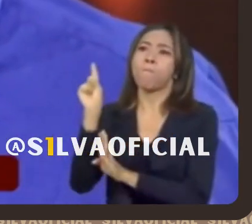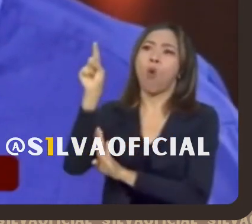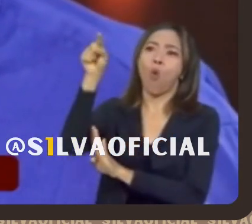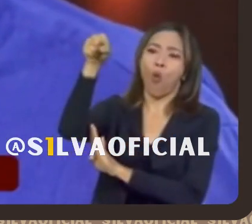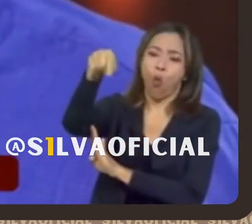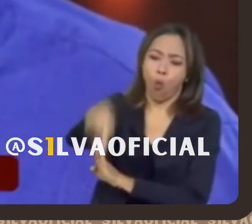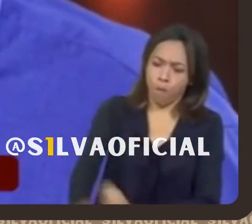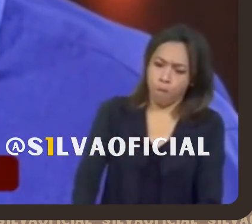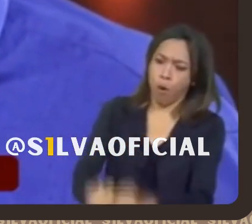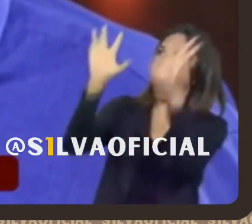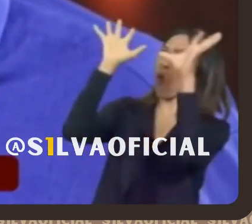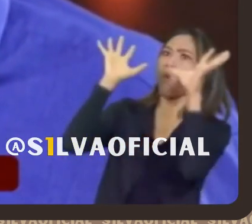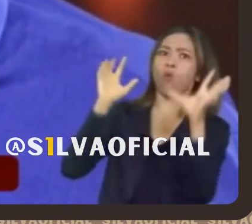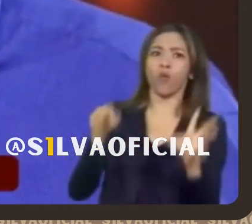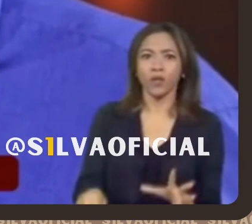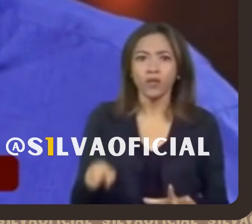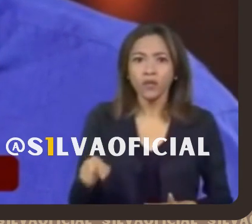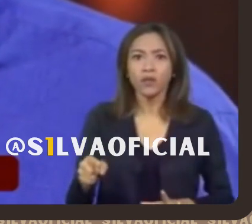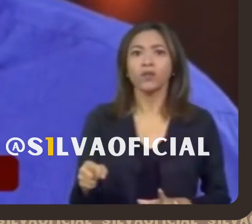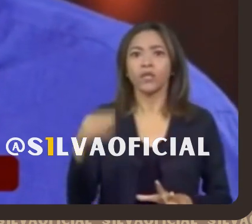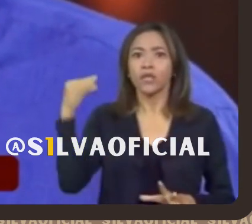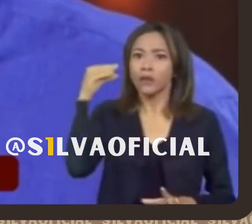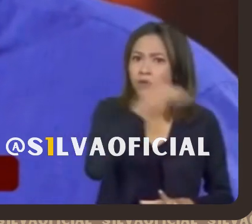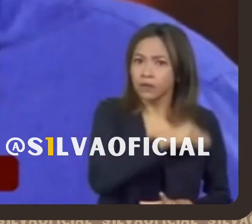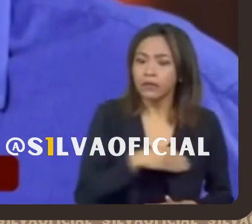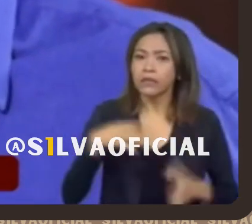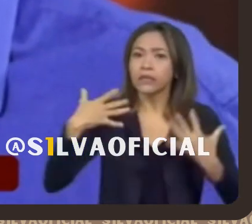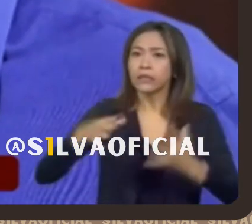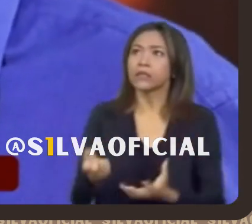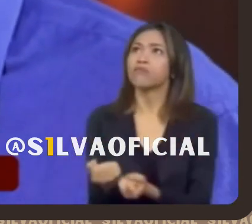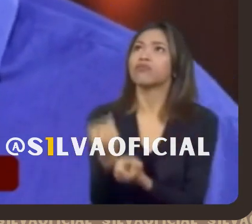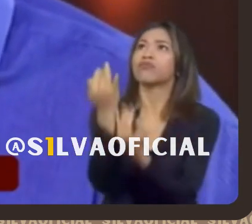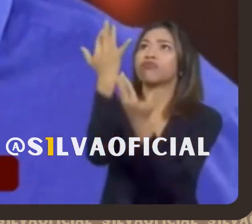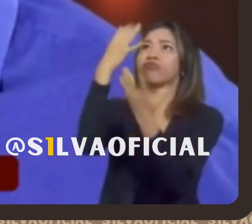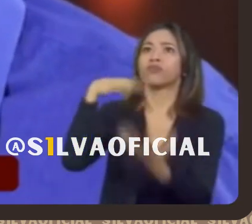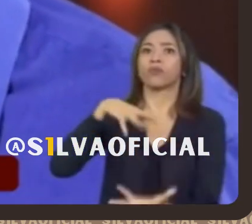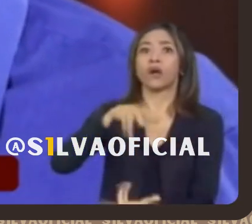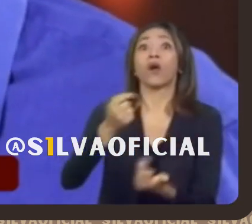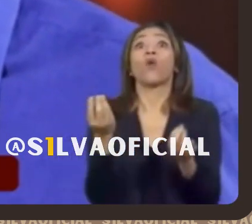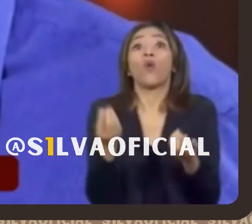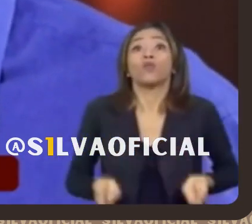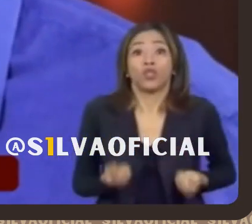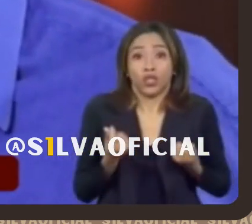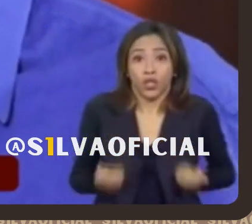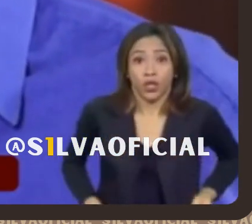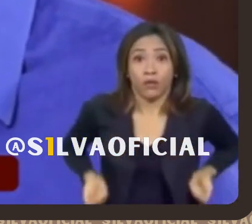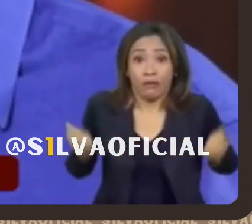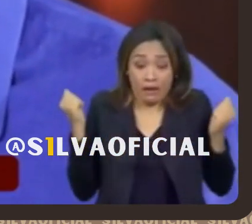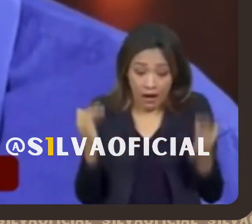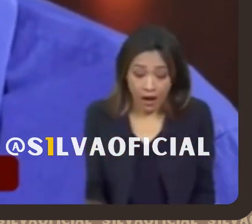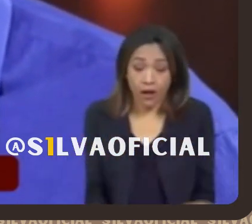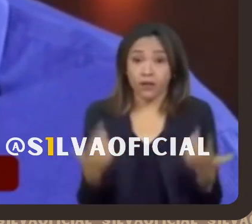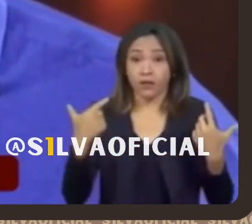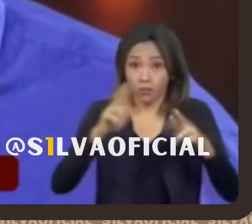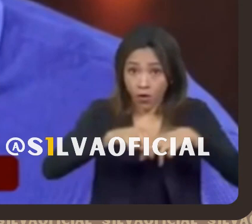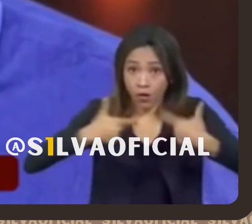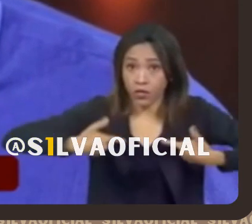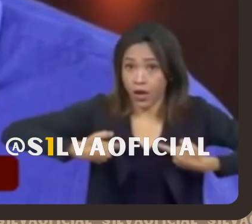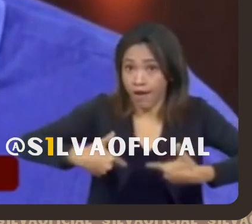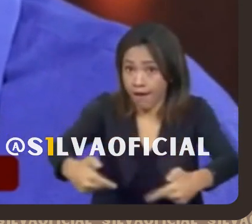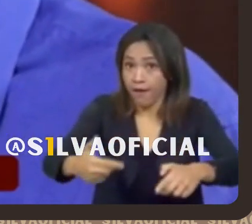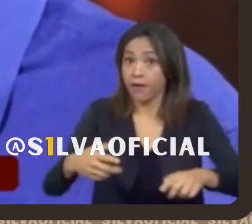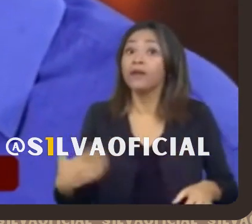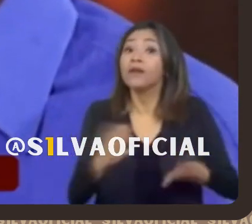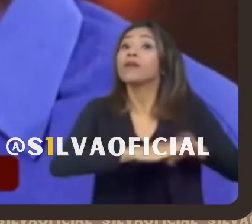quanto dinheiro jogado fora quanto dinheiro gastado numa guerra quando nós temos 735 milhões de crianças passando fome no mundo